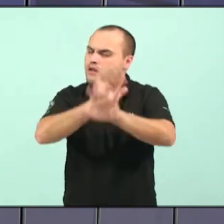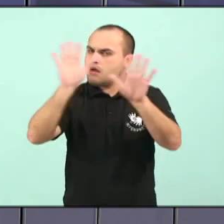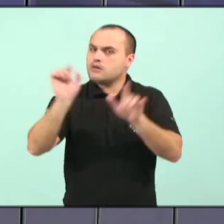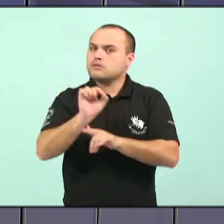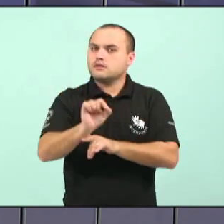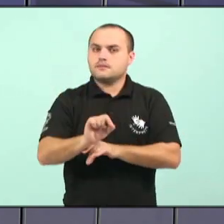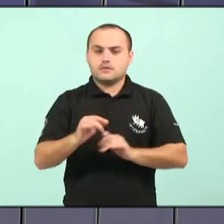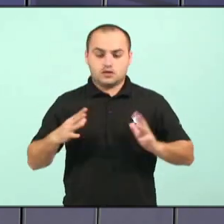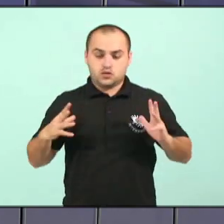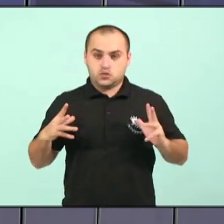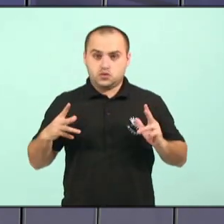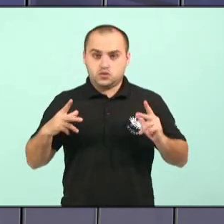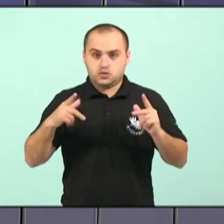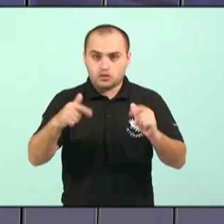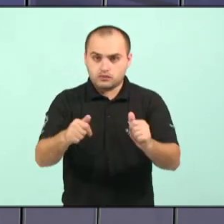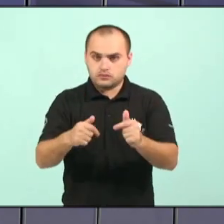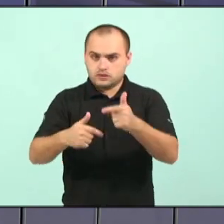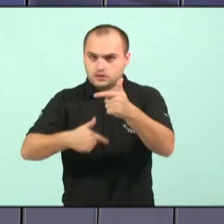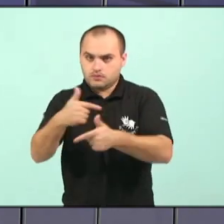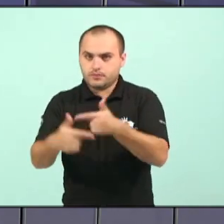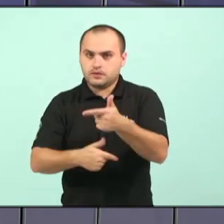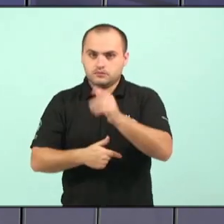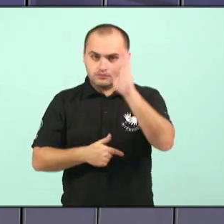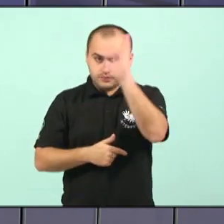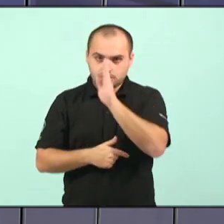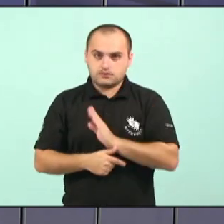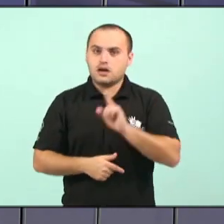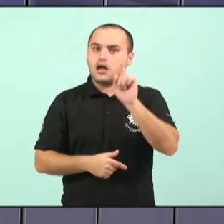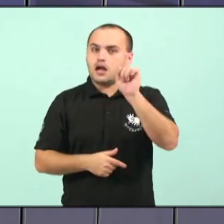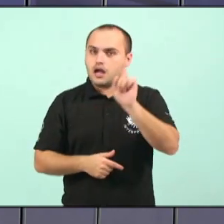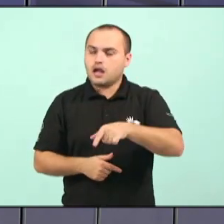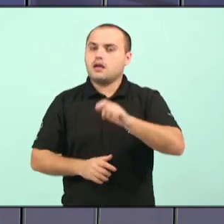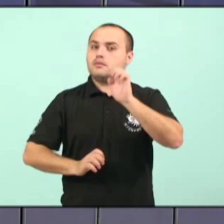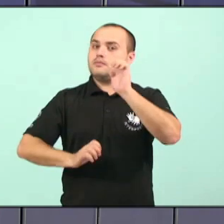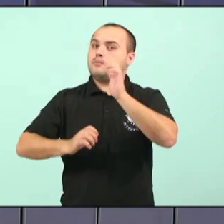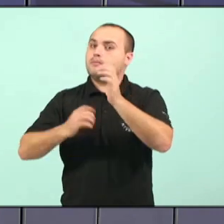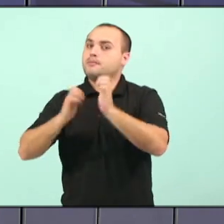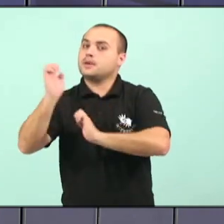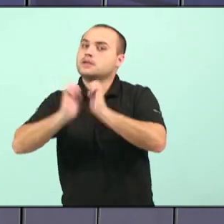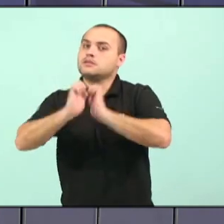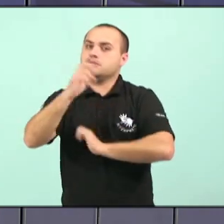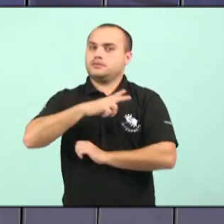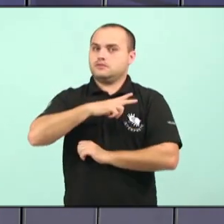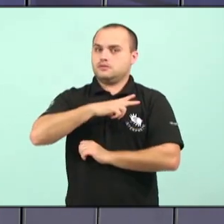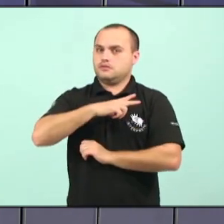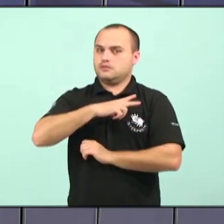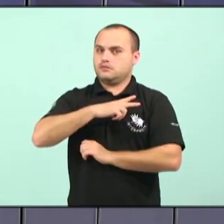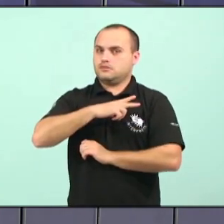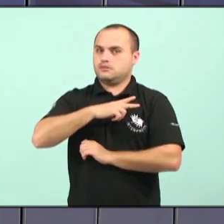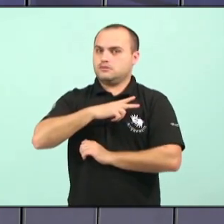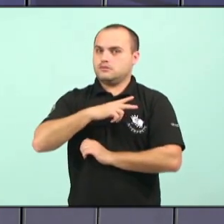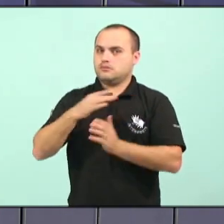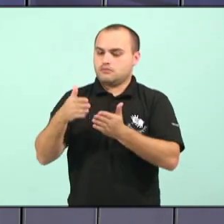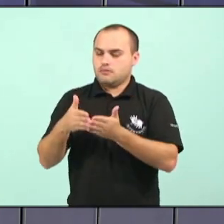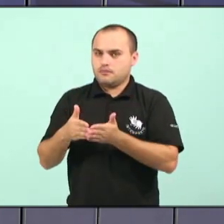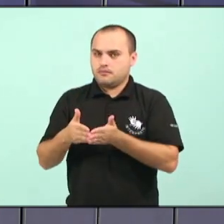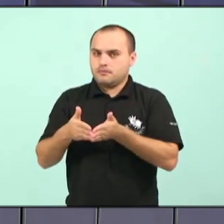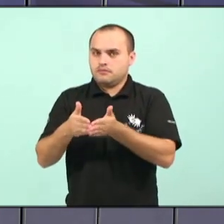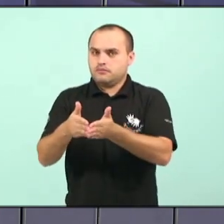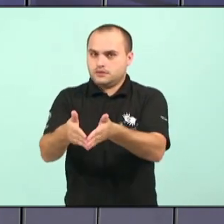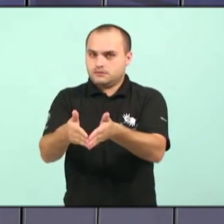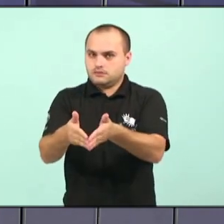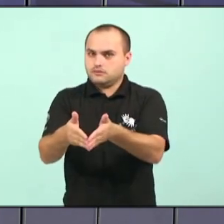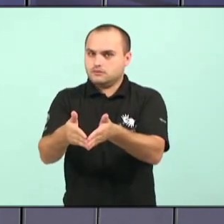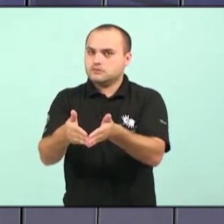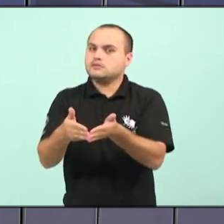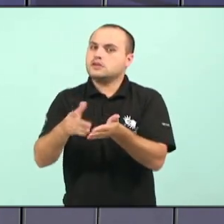as operações realizadas no Brasil são realizadas pela iniciativa privada. Os portos são operacionalmente tocados